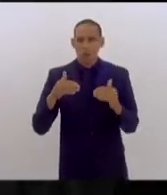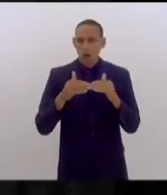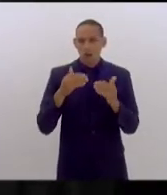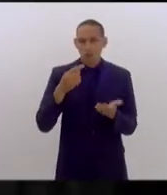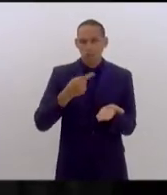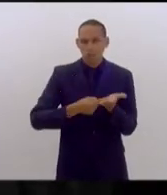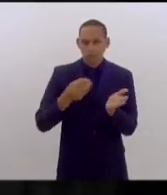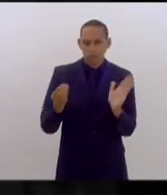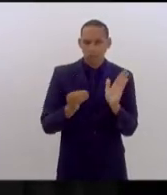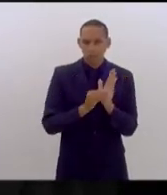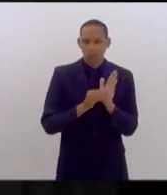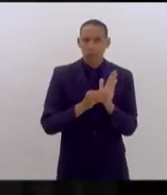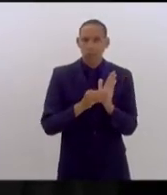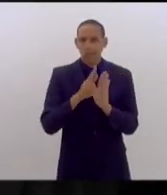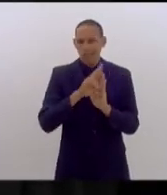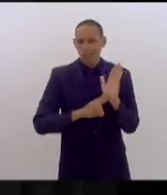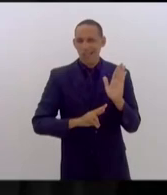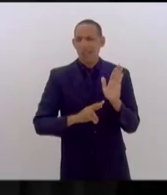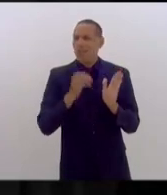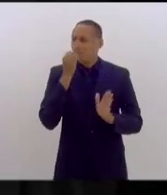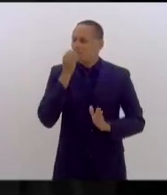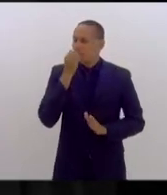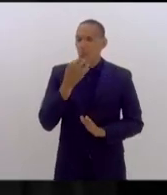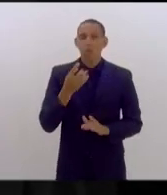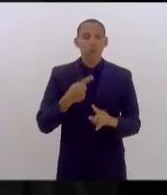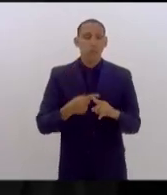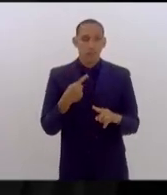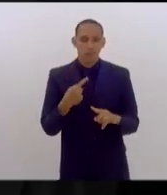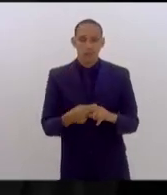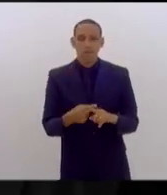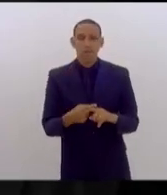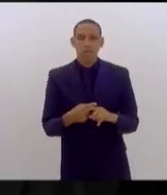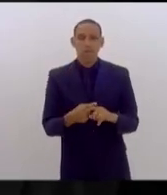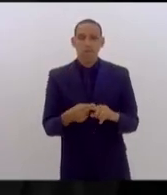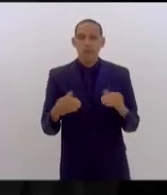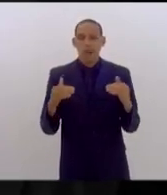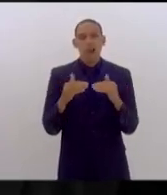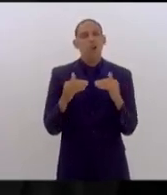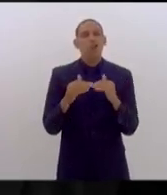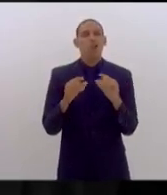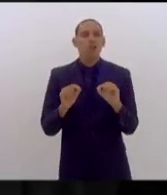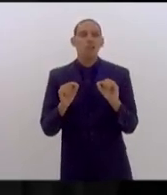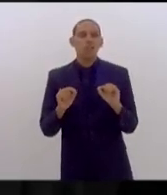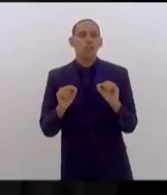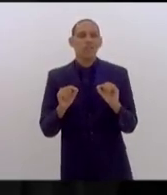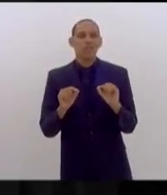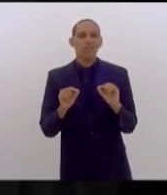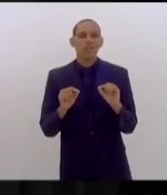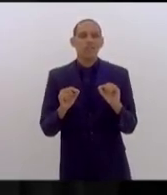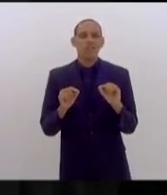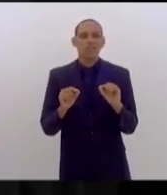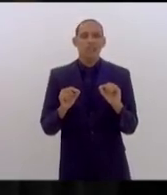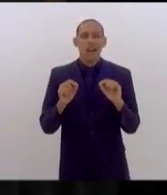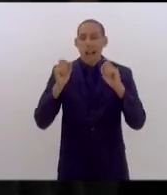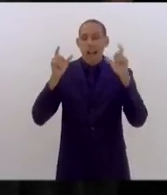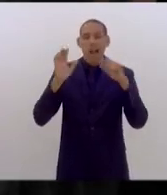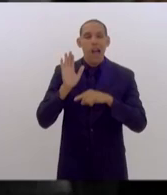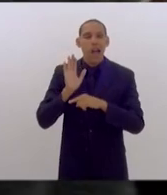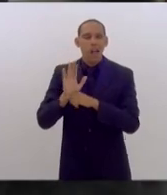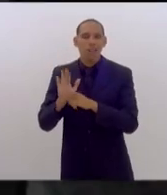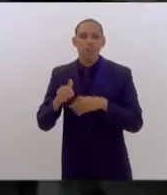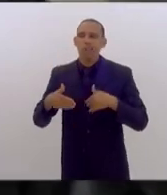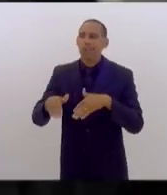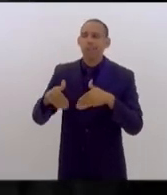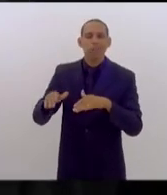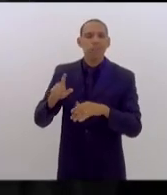é bastante oportuno porque exatamente foi acordado o torpor e empurrar com a barriga